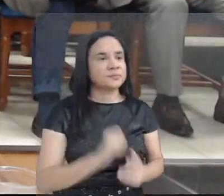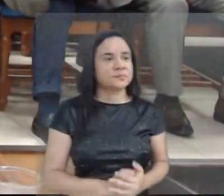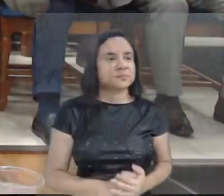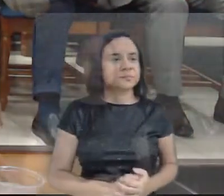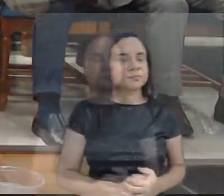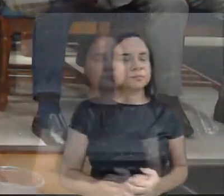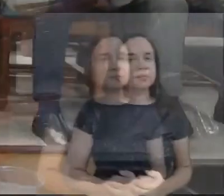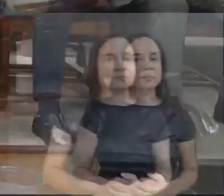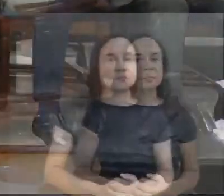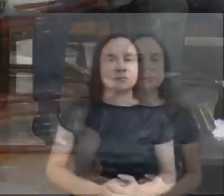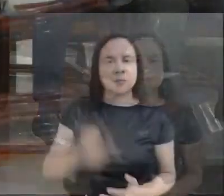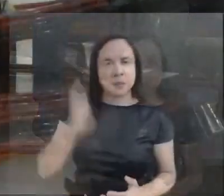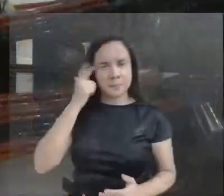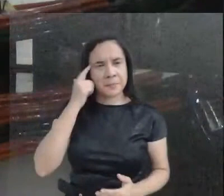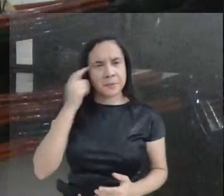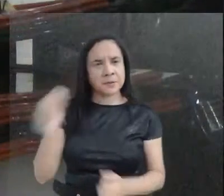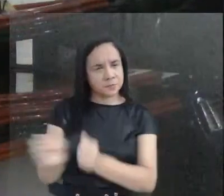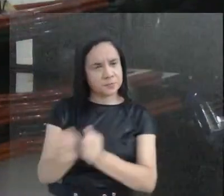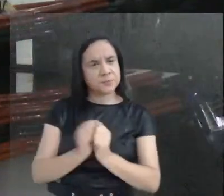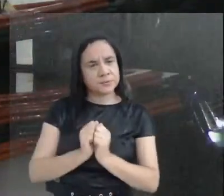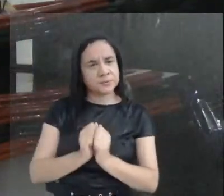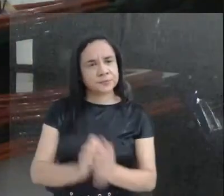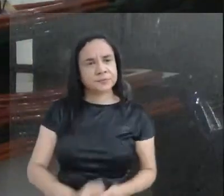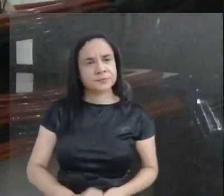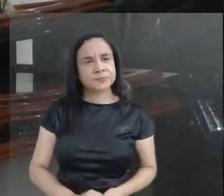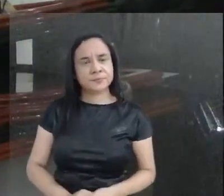Vamos olhar na ótica humana.